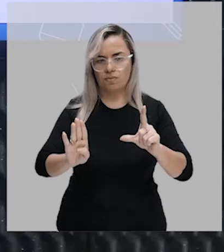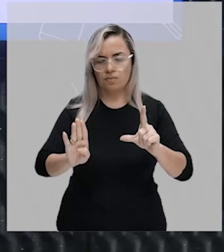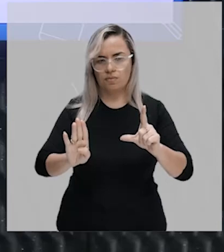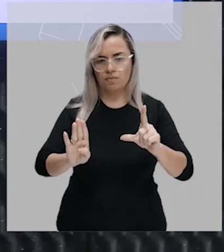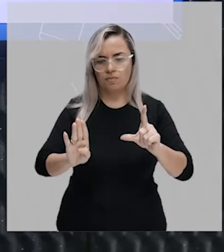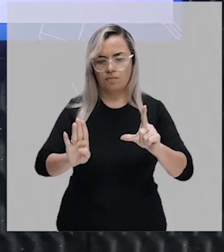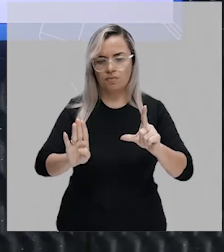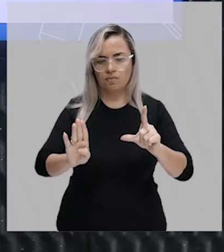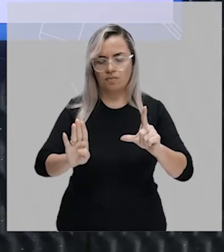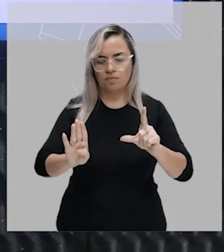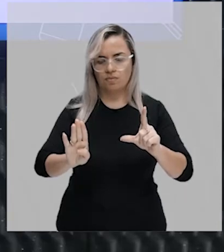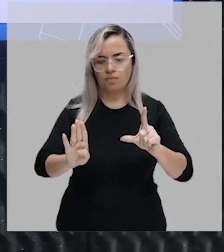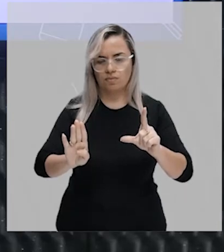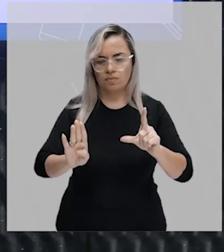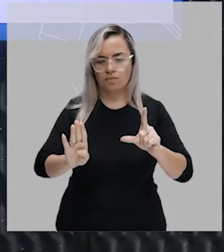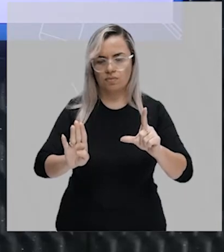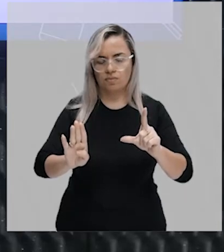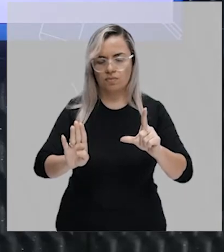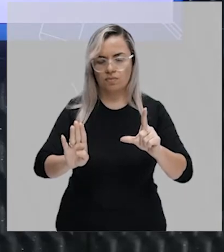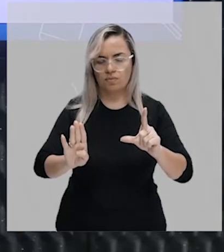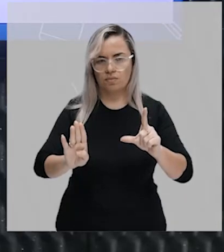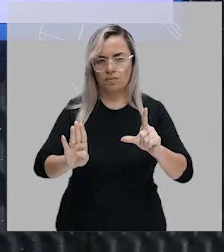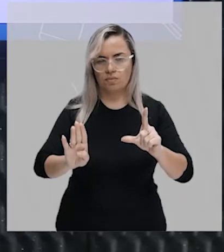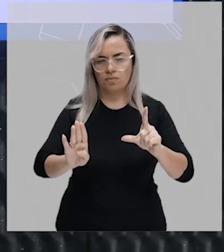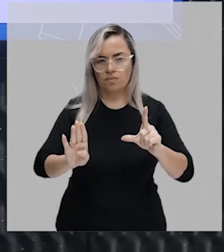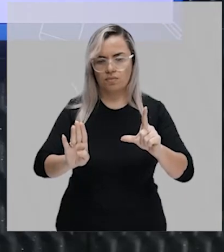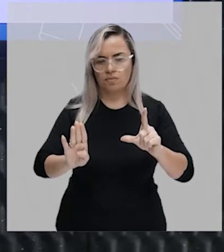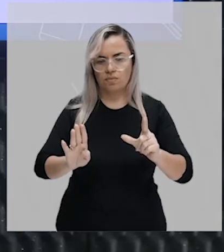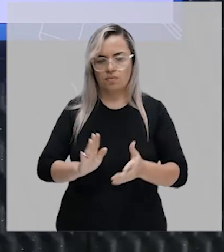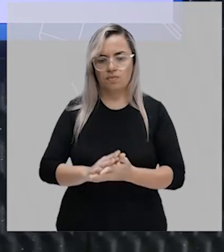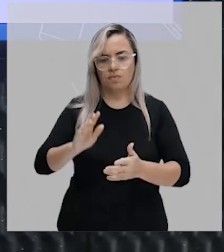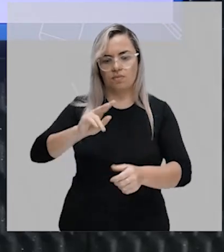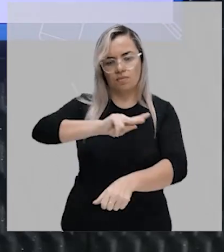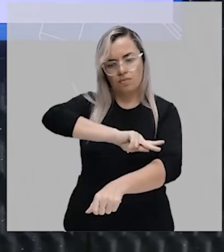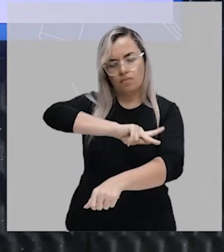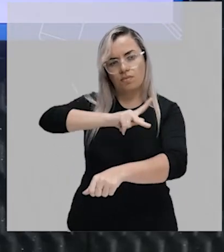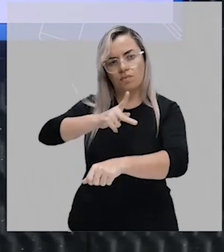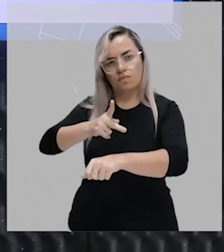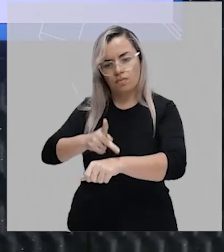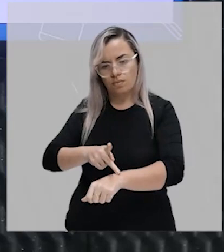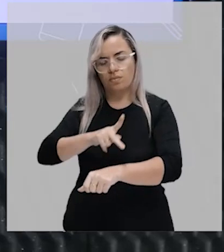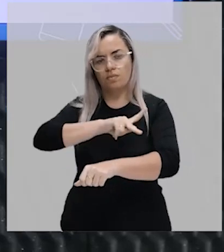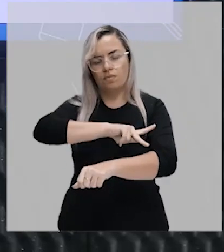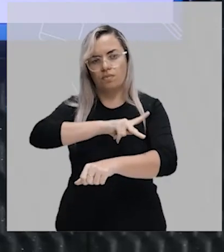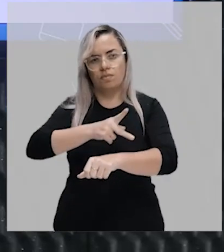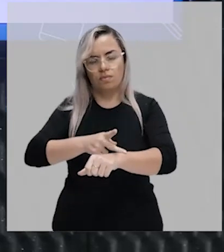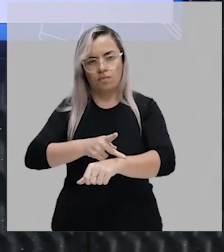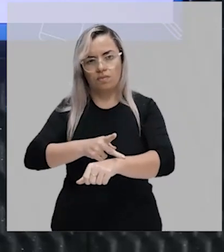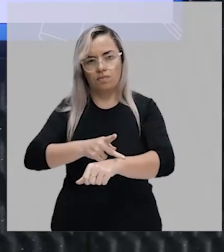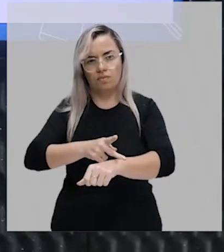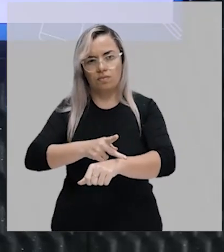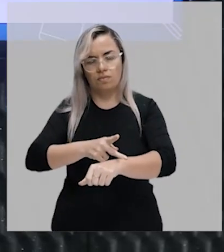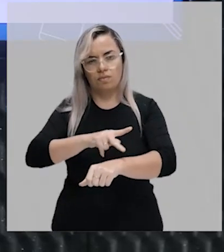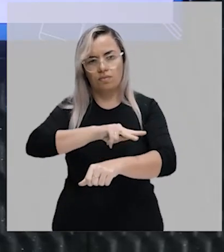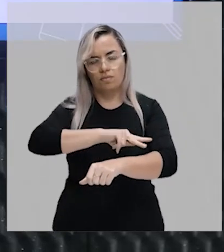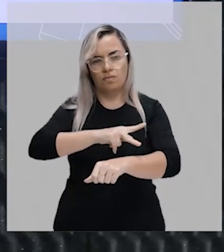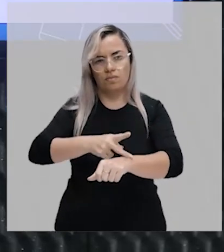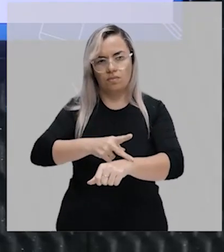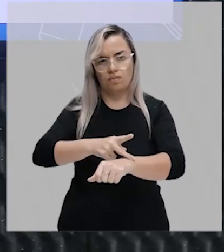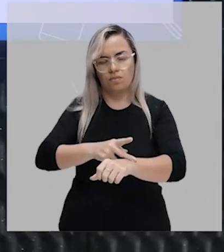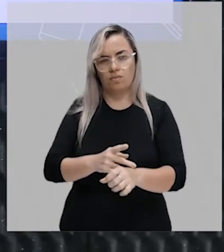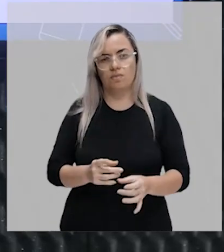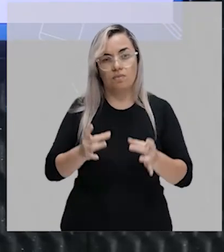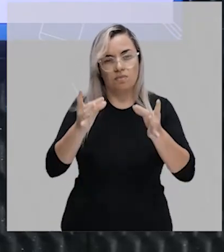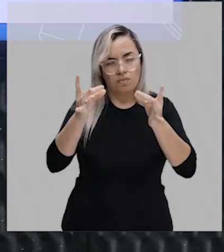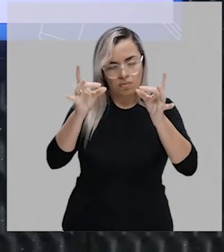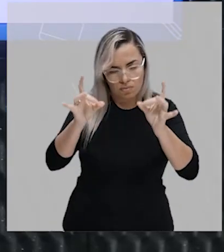comprovação experimental. Pessoal, hipótese, ela é algo mais específico, ela